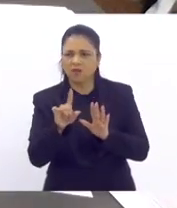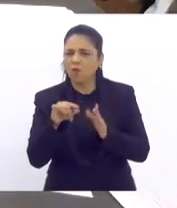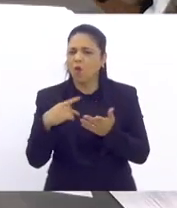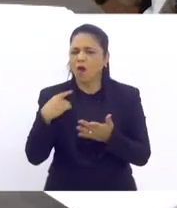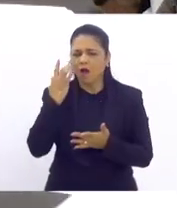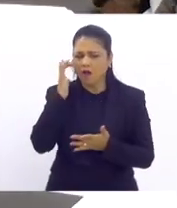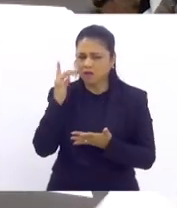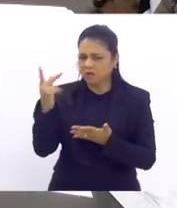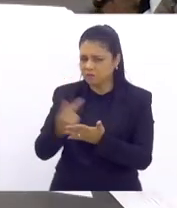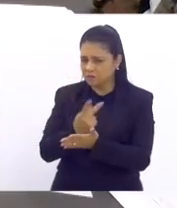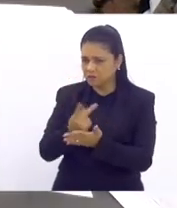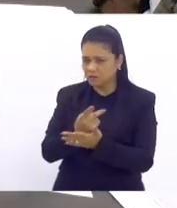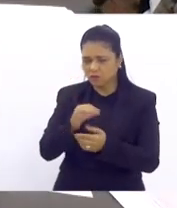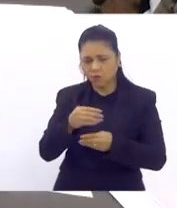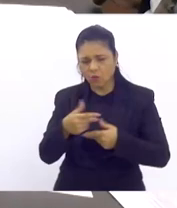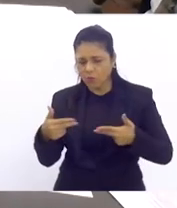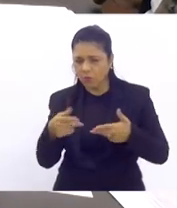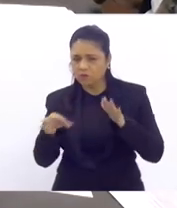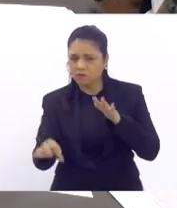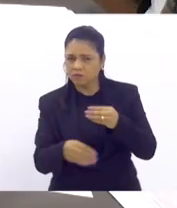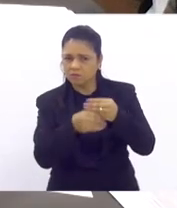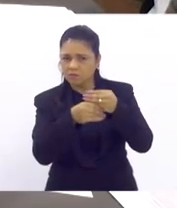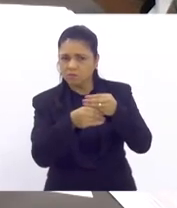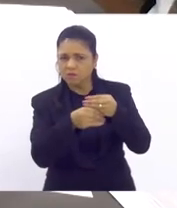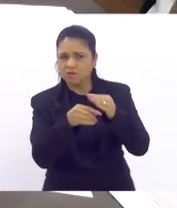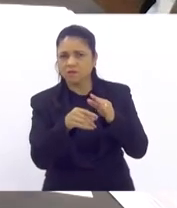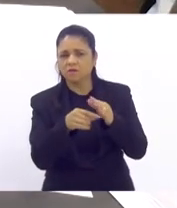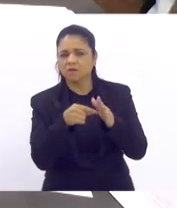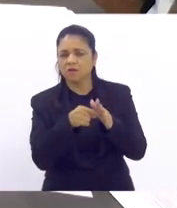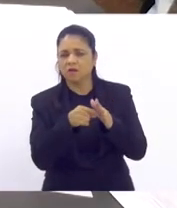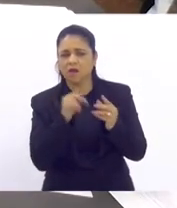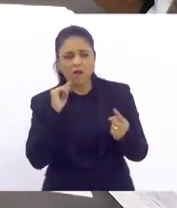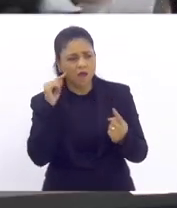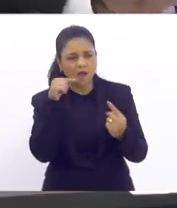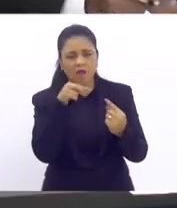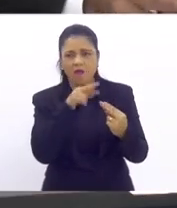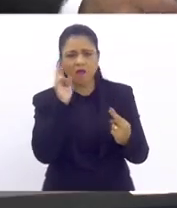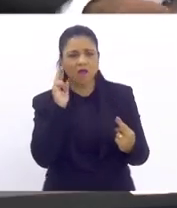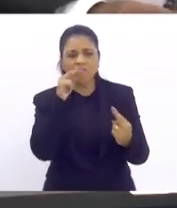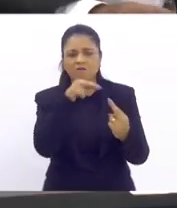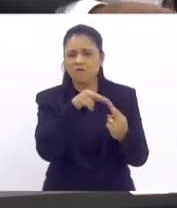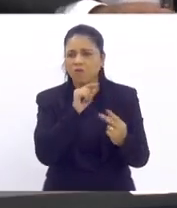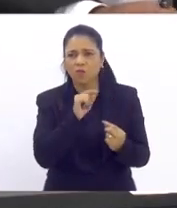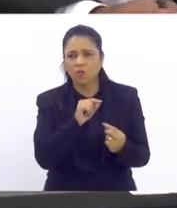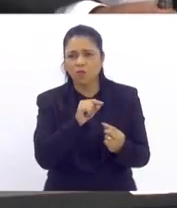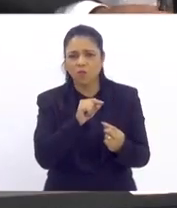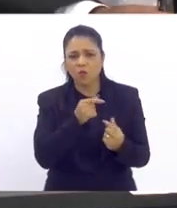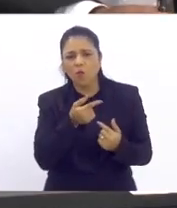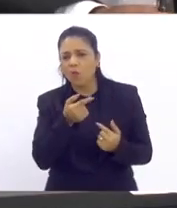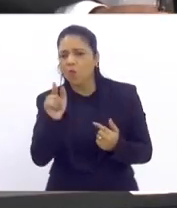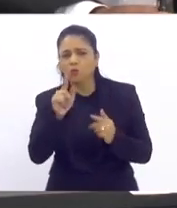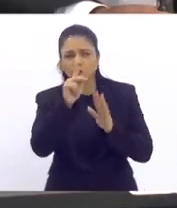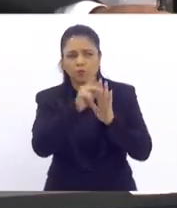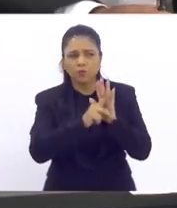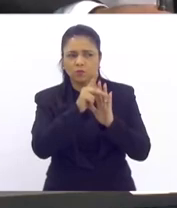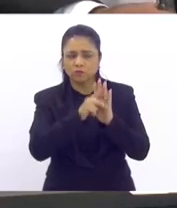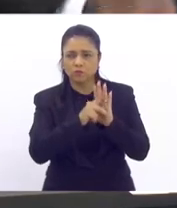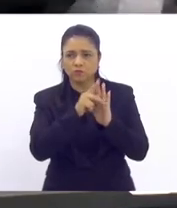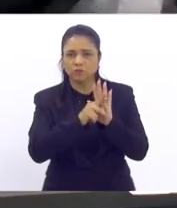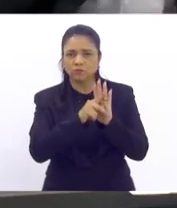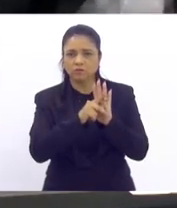porque essa emenda eu acho que se refere ao outro projeto